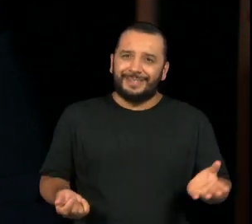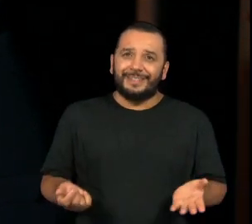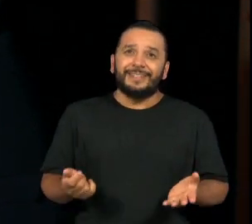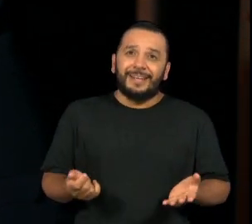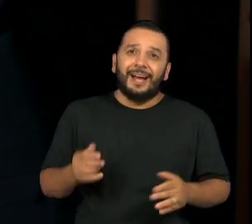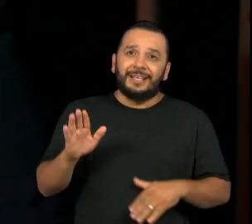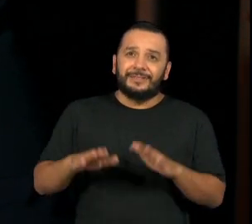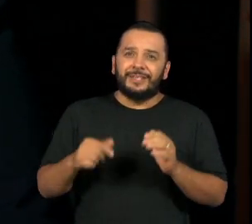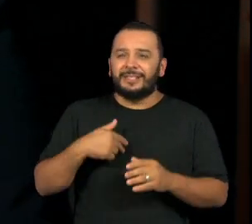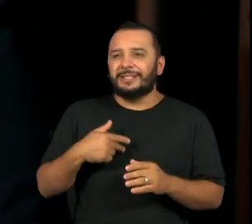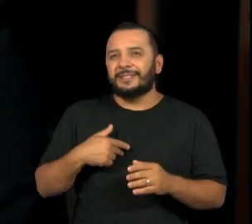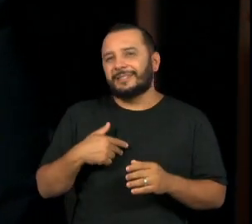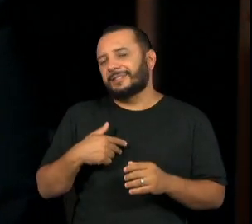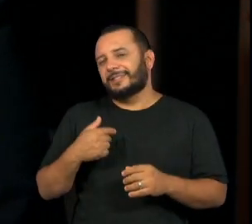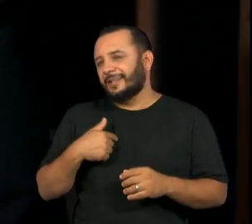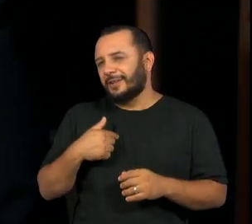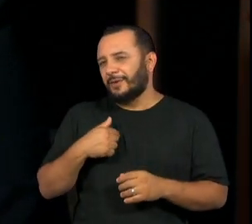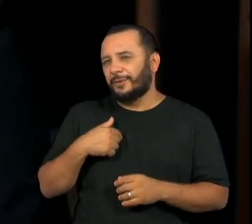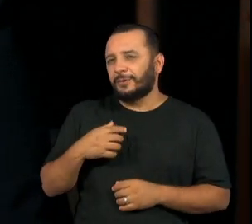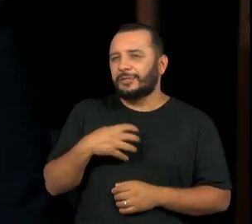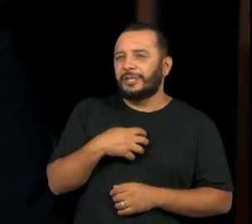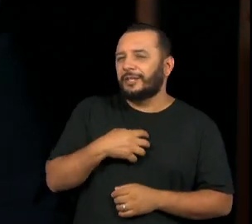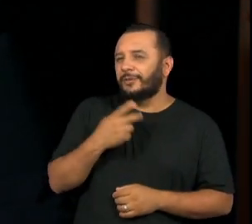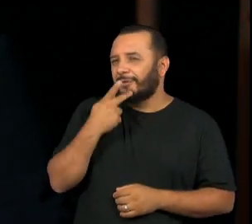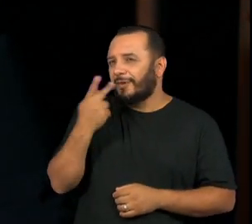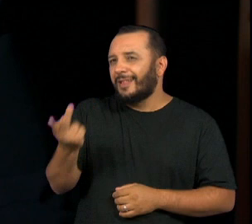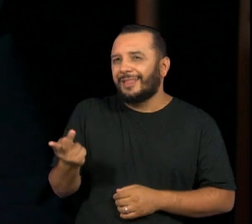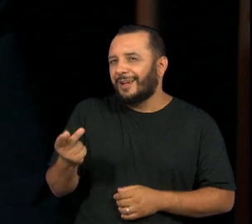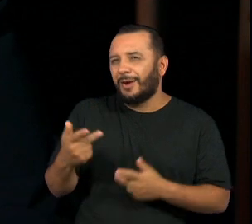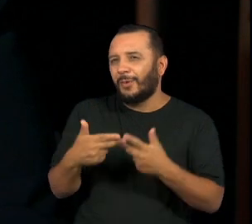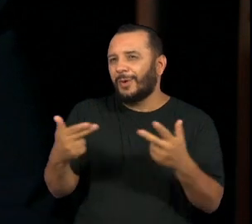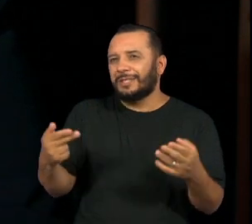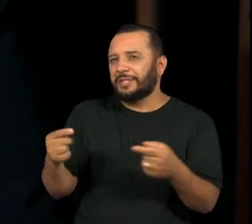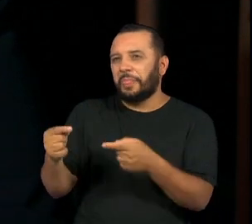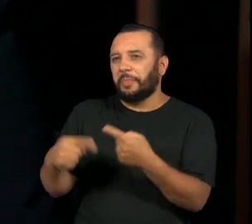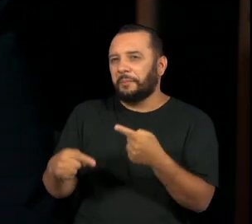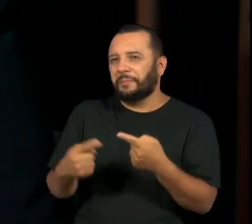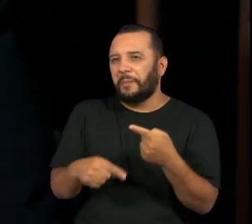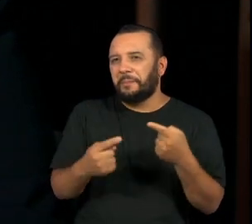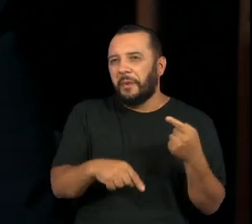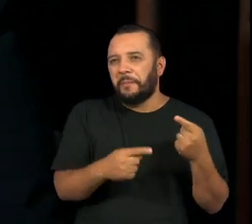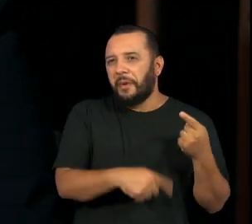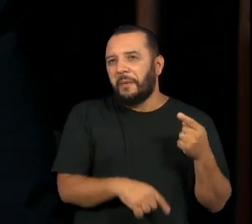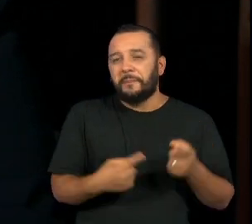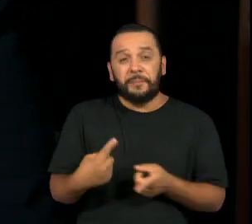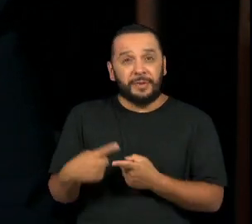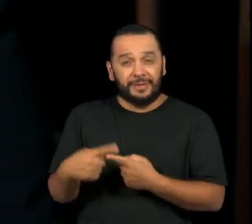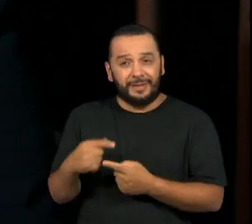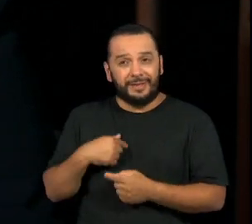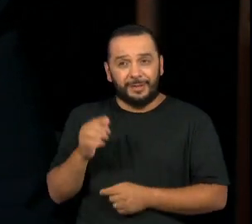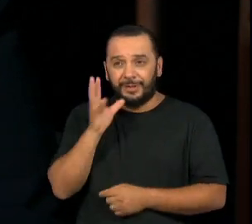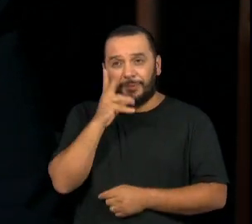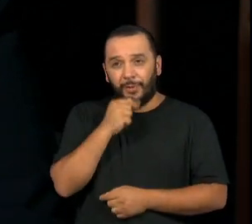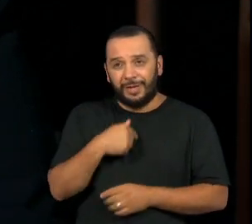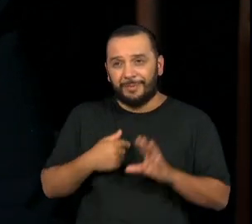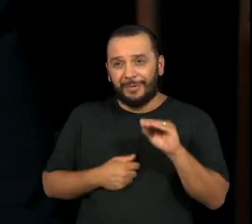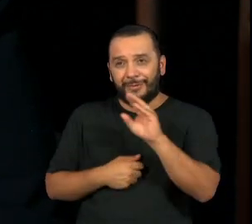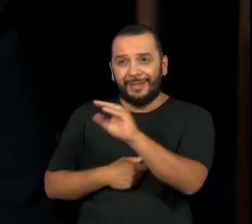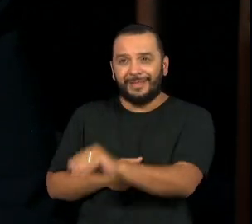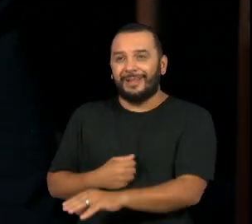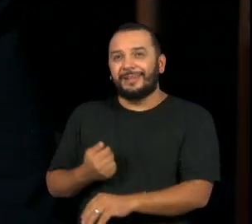mim. A coisa de eu falar coisas que não têm nexo. Porque, como eu não demorei para falar, para